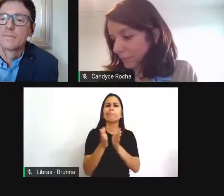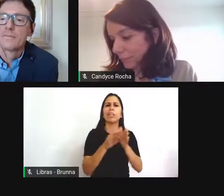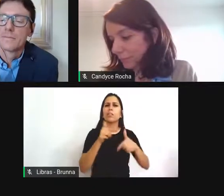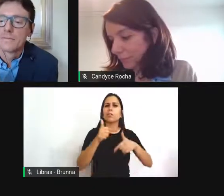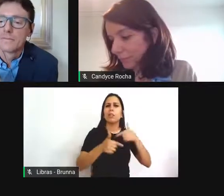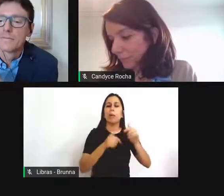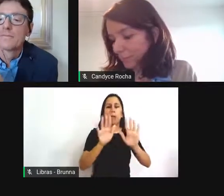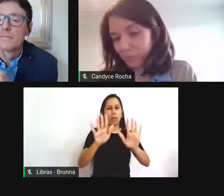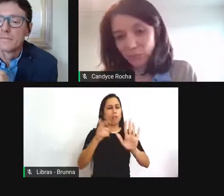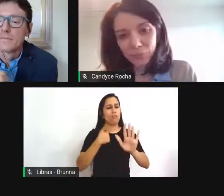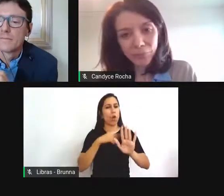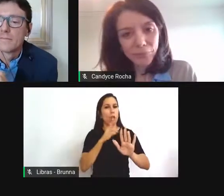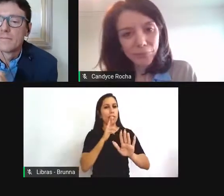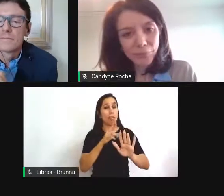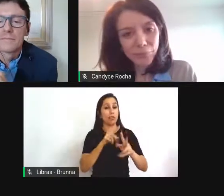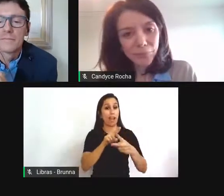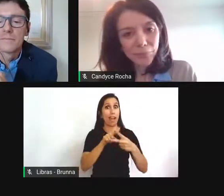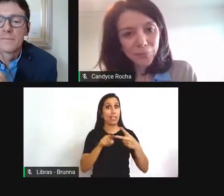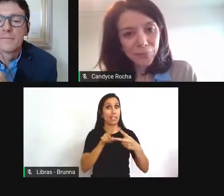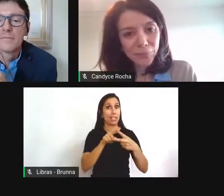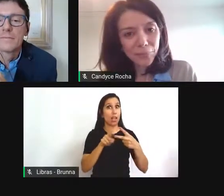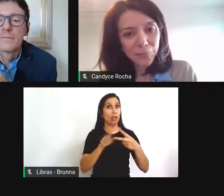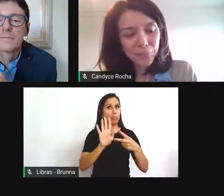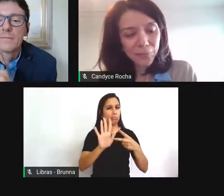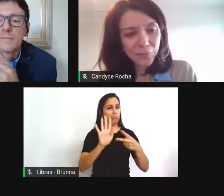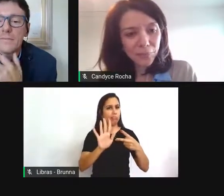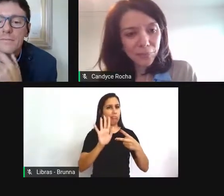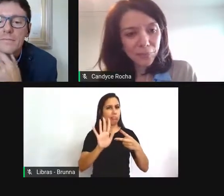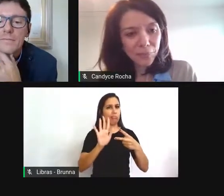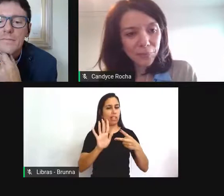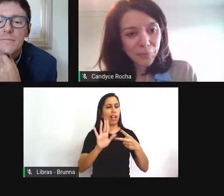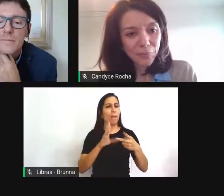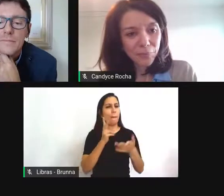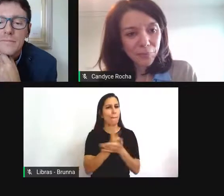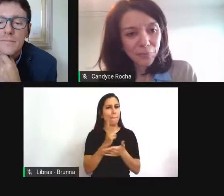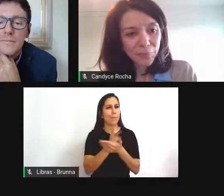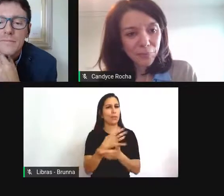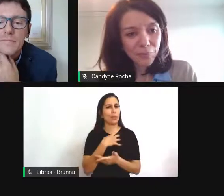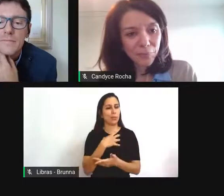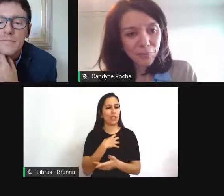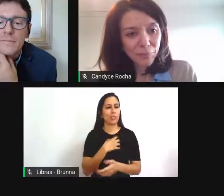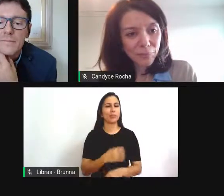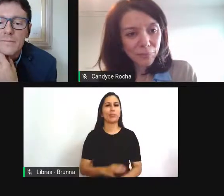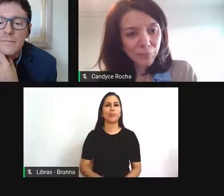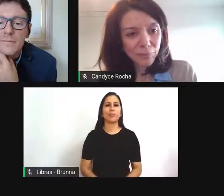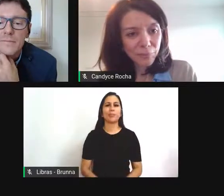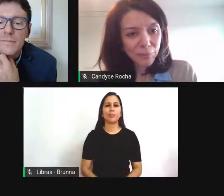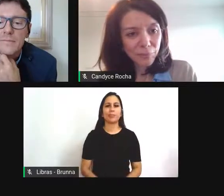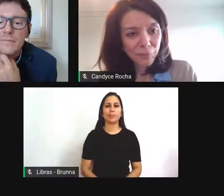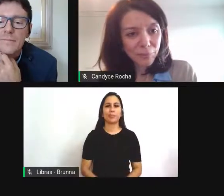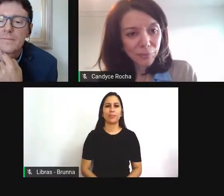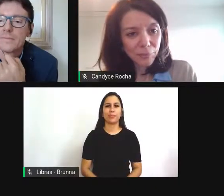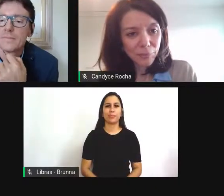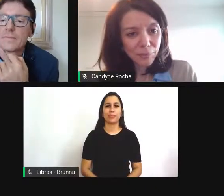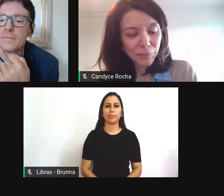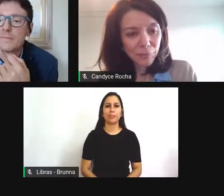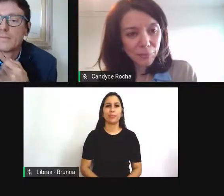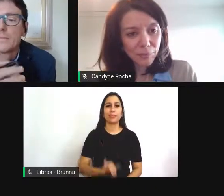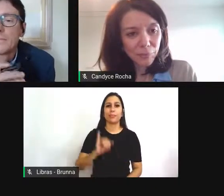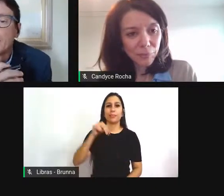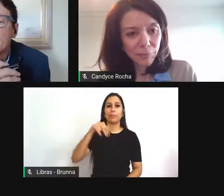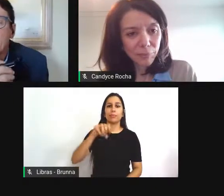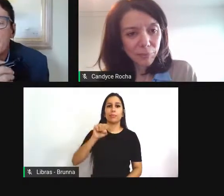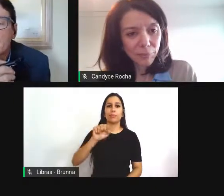responder talvez as duas no mesmo bloco. Né? Inserção social. Primeiro,